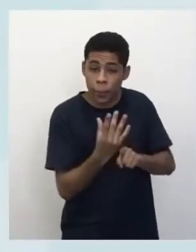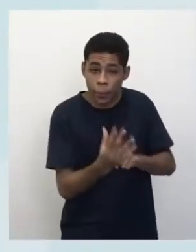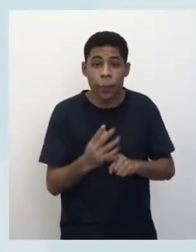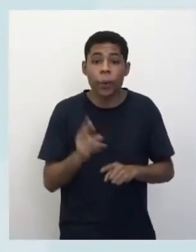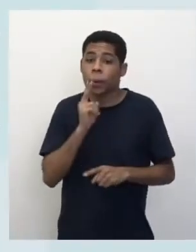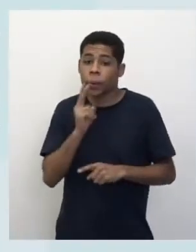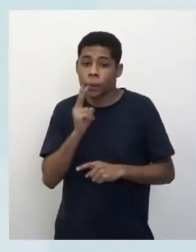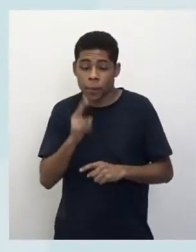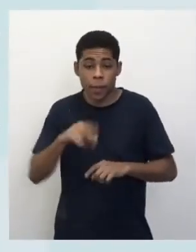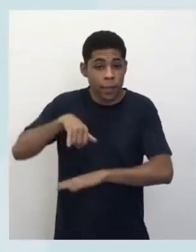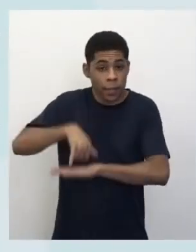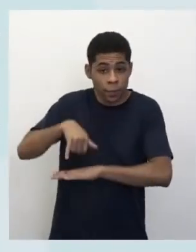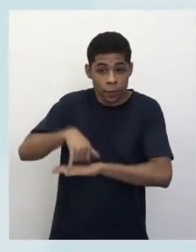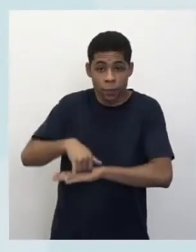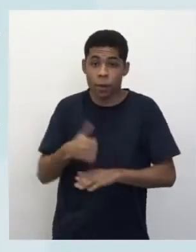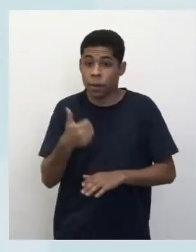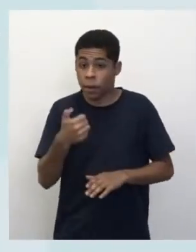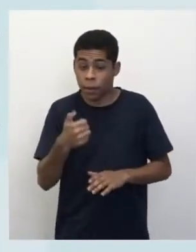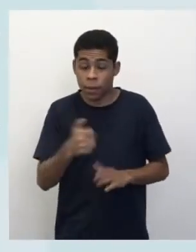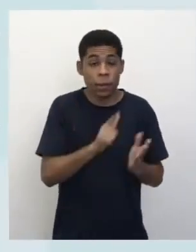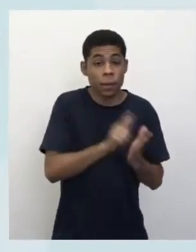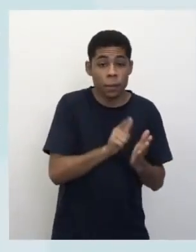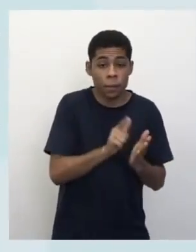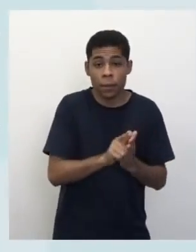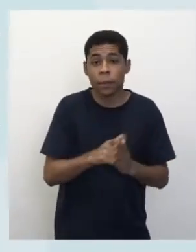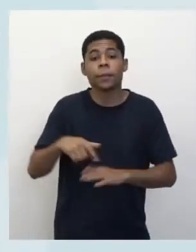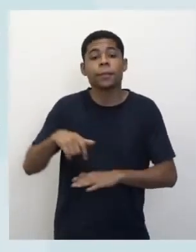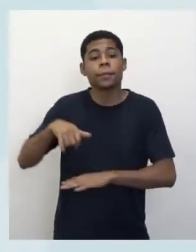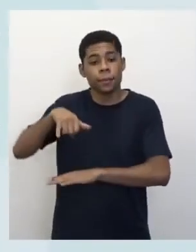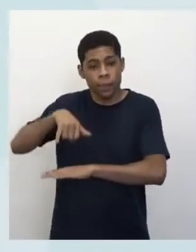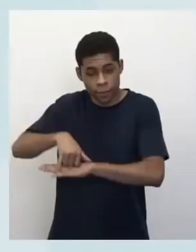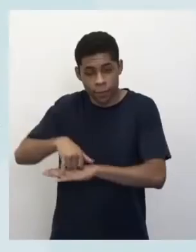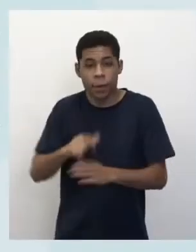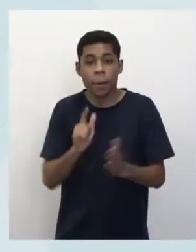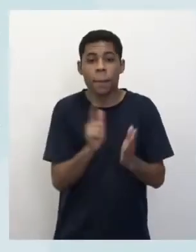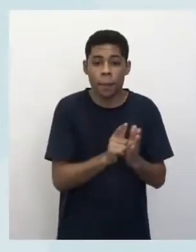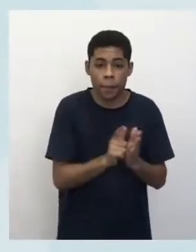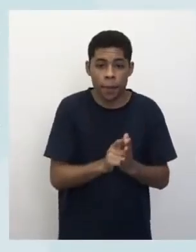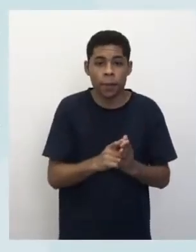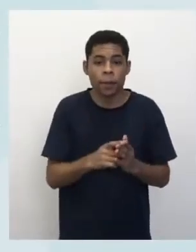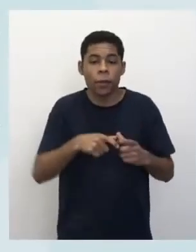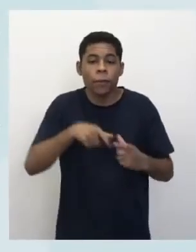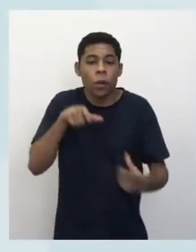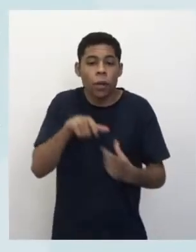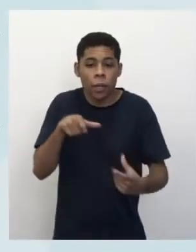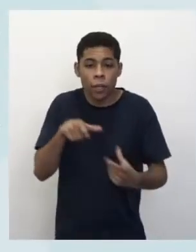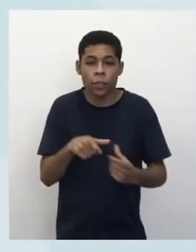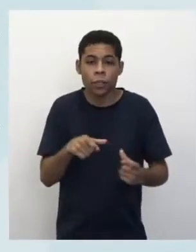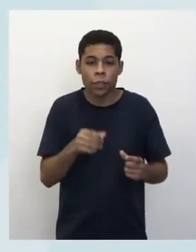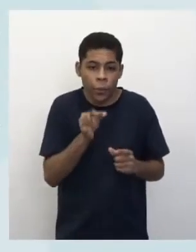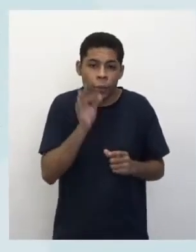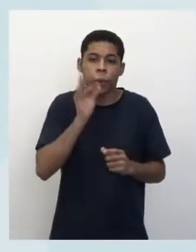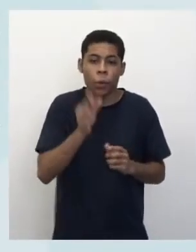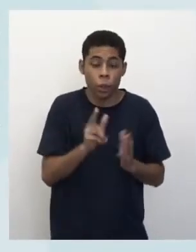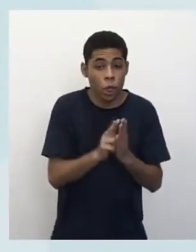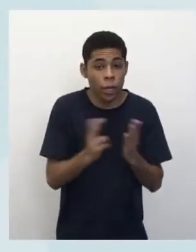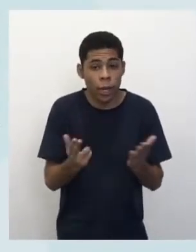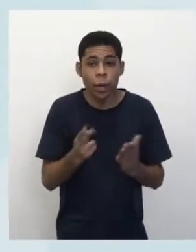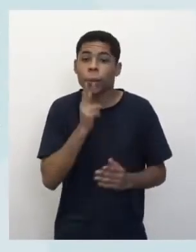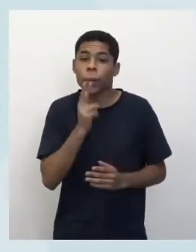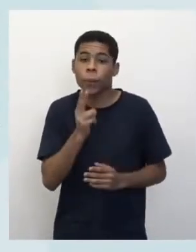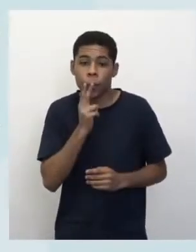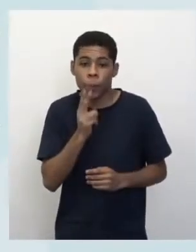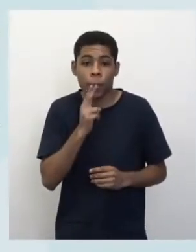caneta, telefone, caneta e papel, telefone, papéis, folheto, xícara, jornal,